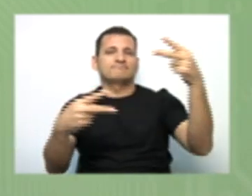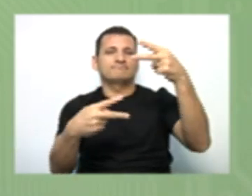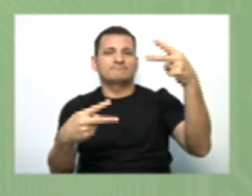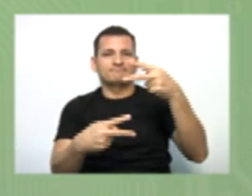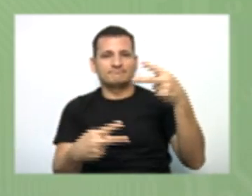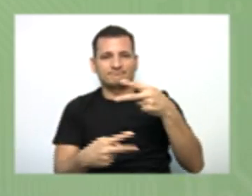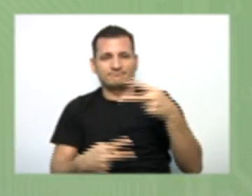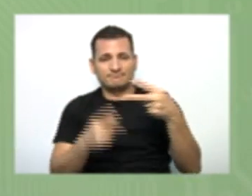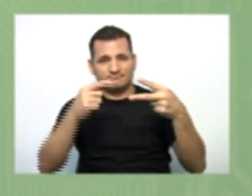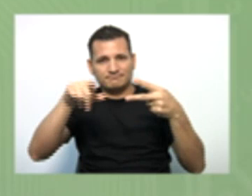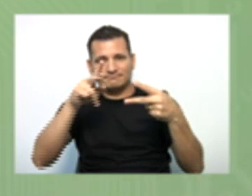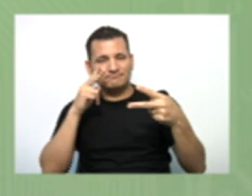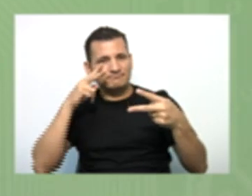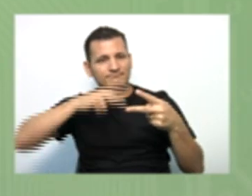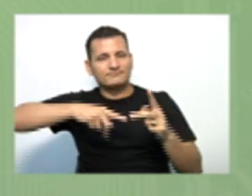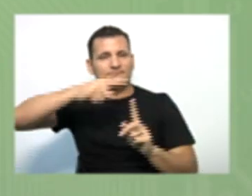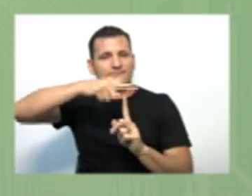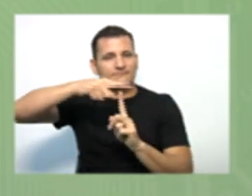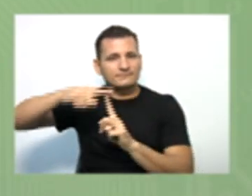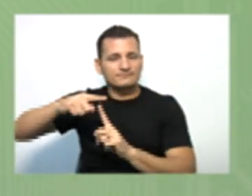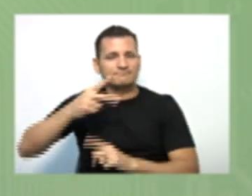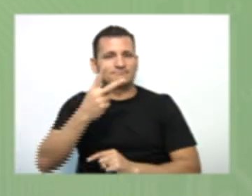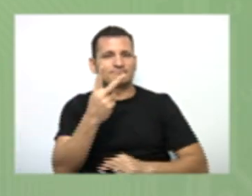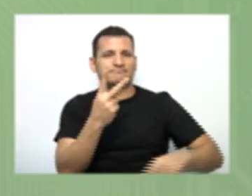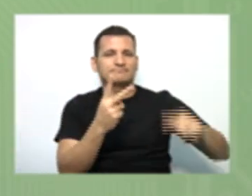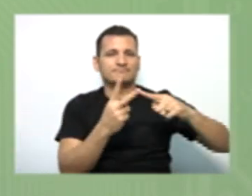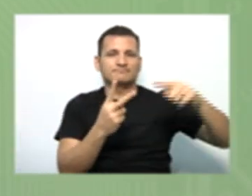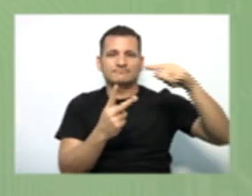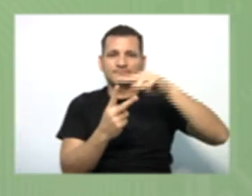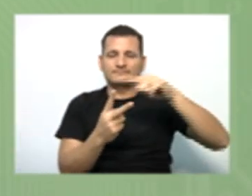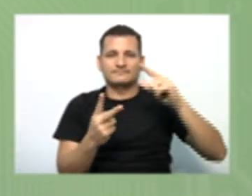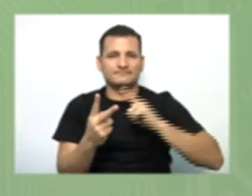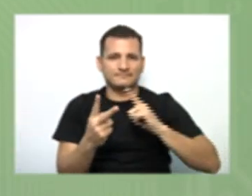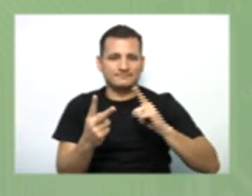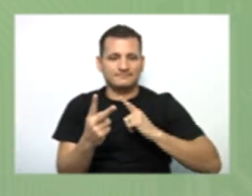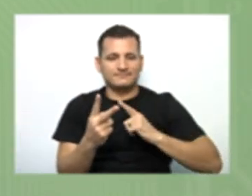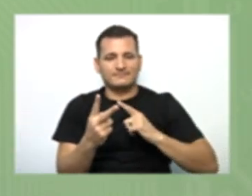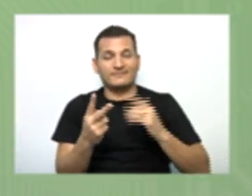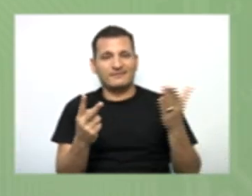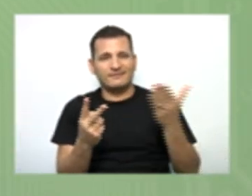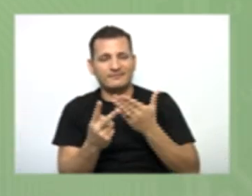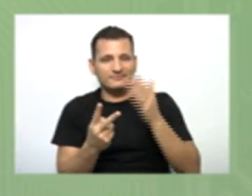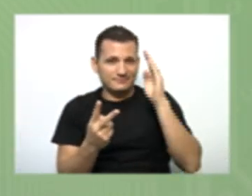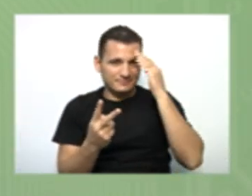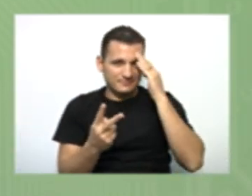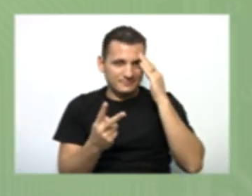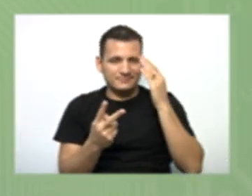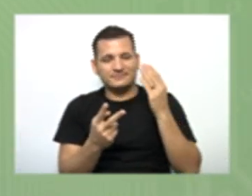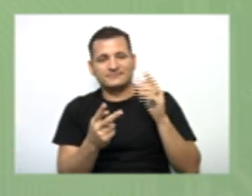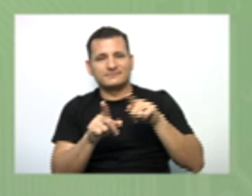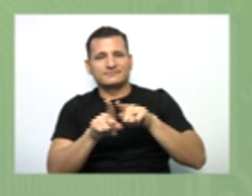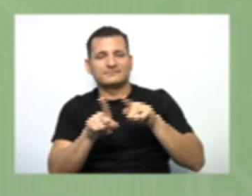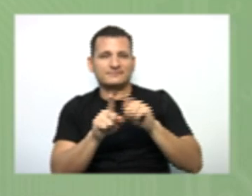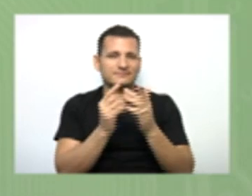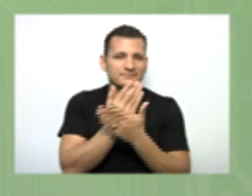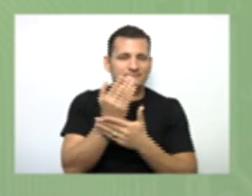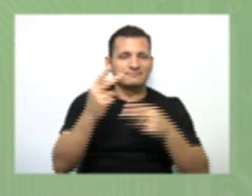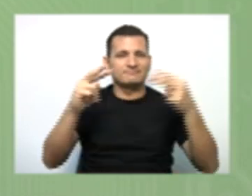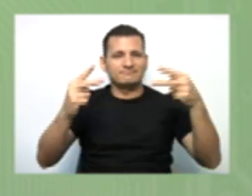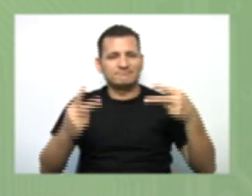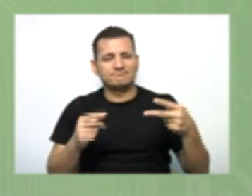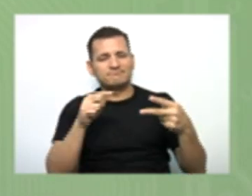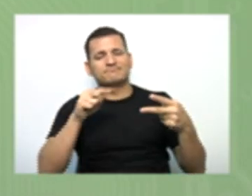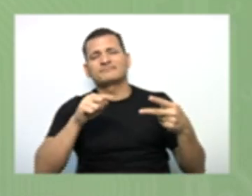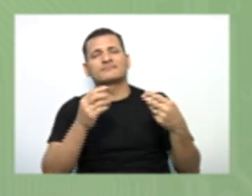vai ver que tem dois tipos de tags aí a serem escritos em HTML. Vamos entender o funcionamento de algumas tags